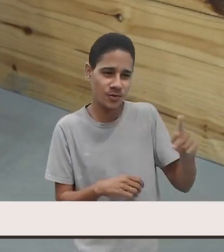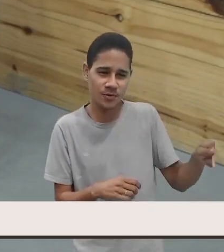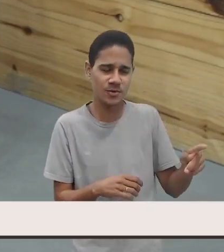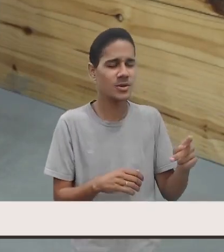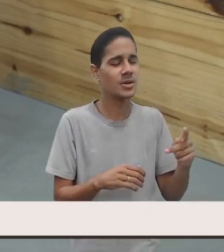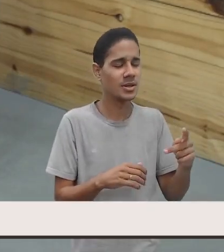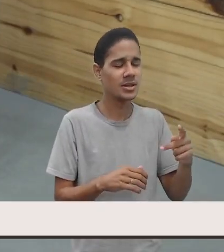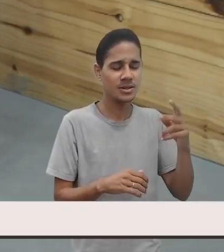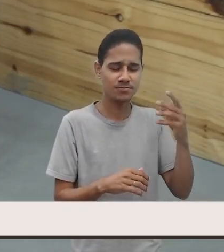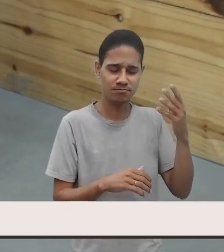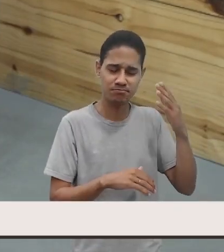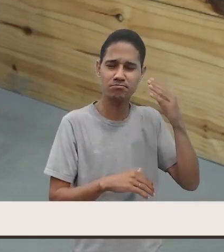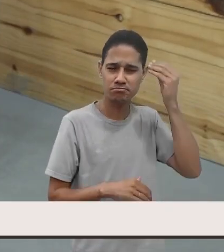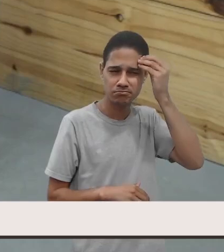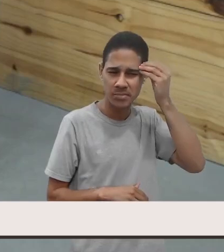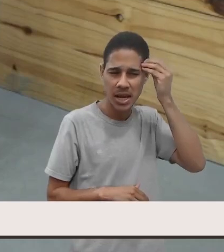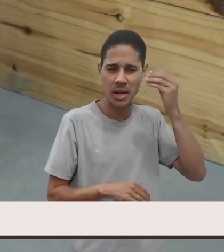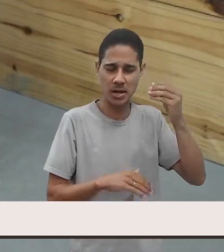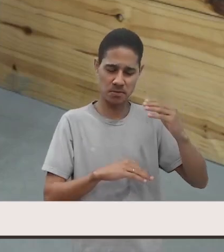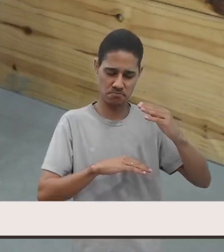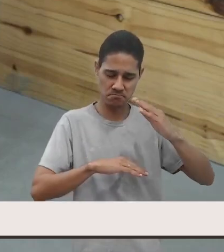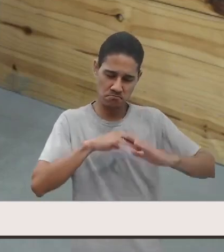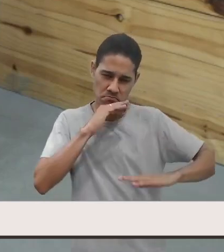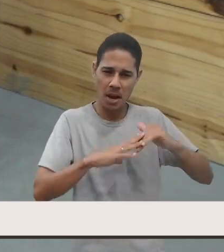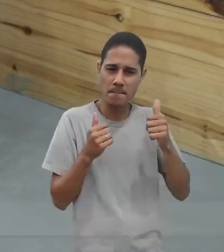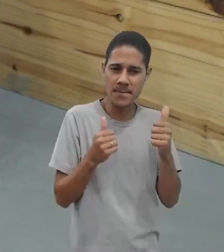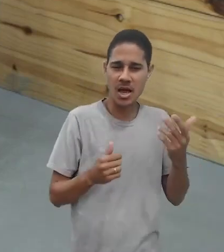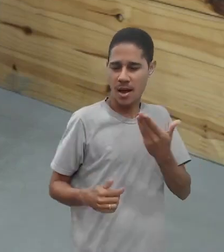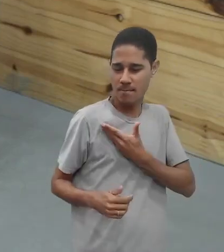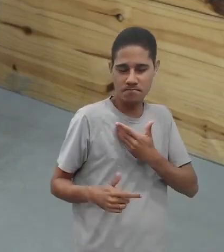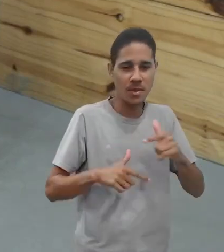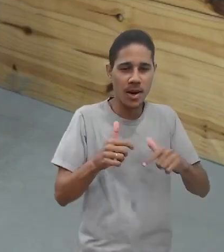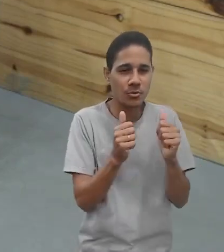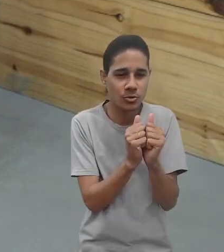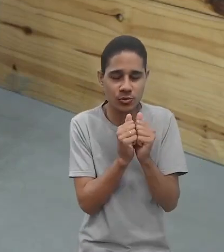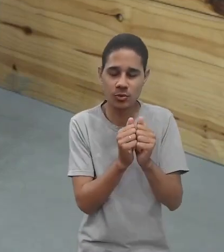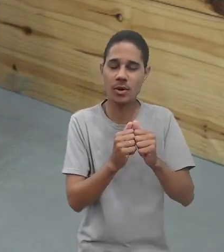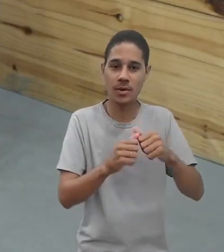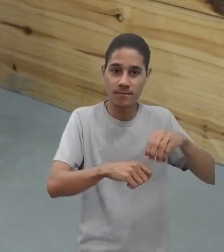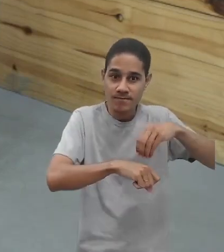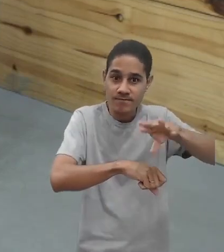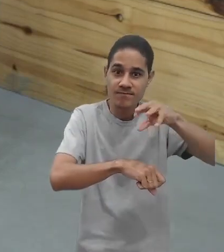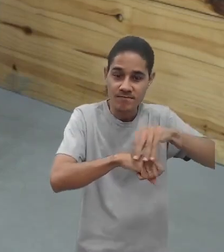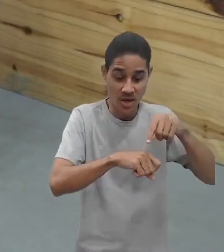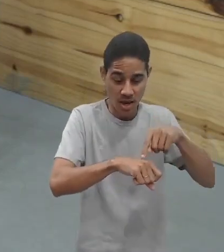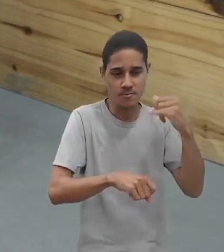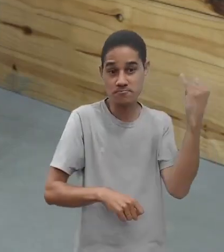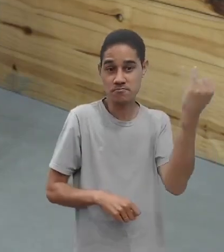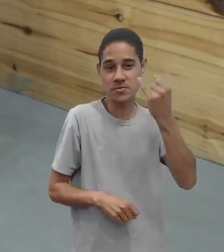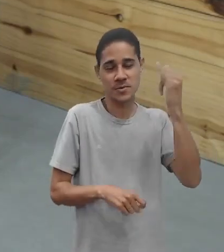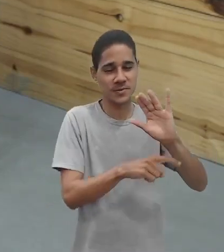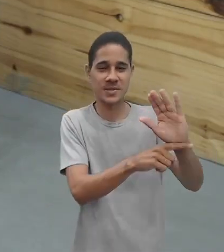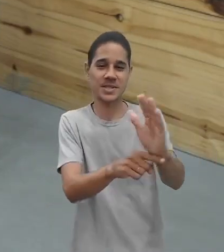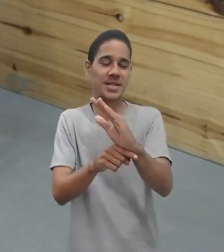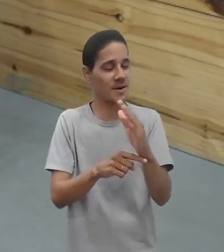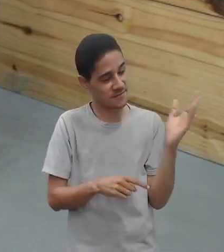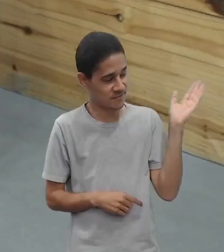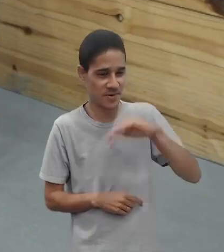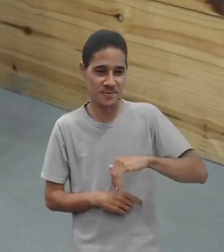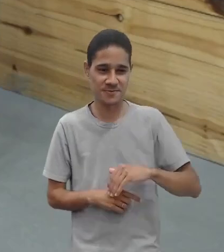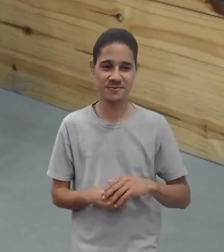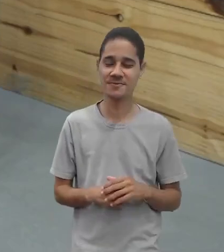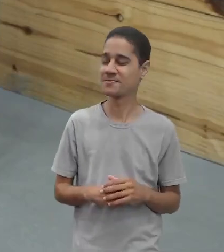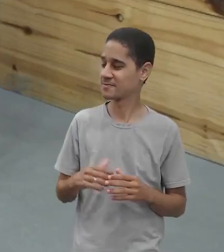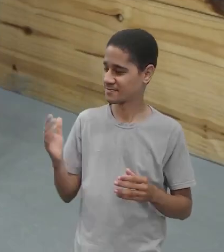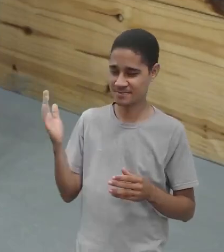assunto, uma grande profissional, colega de trabalho, que com certeza vai trazer dicas importantíssimas para a gente. Então, vamos lá. Embora.